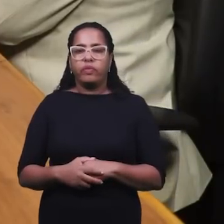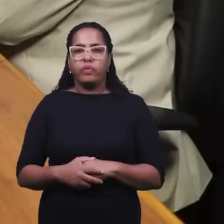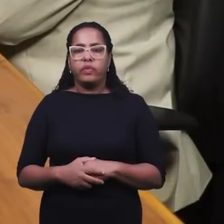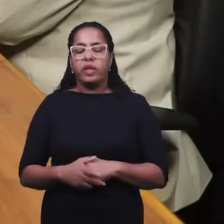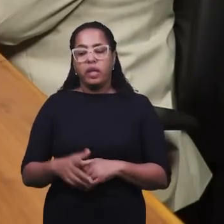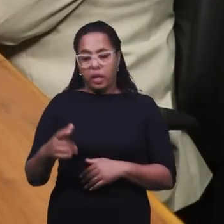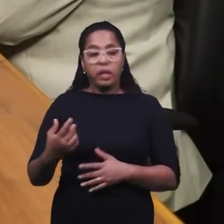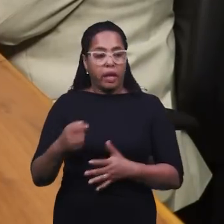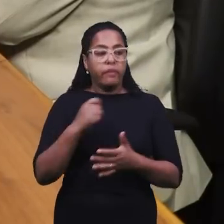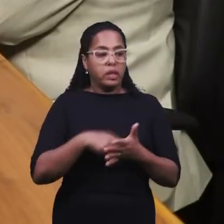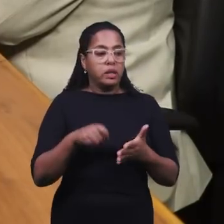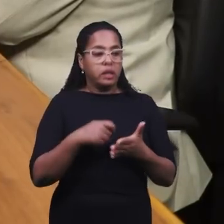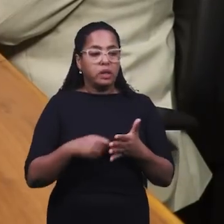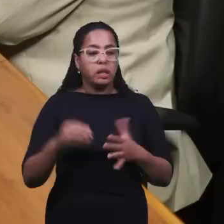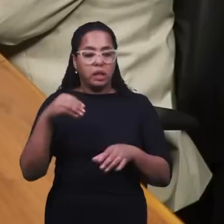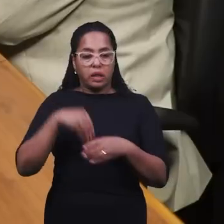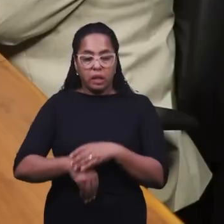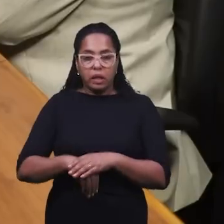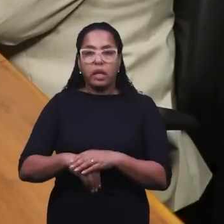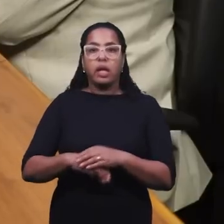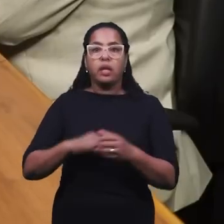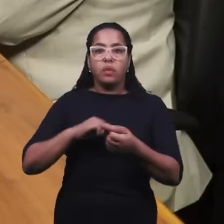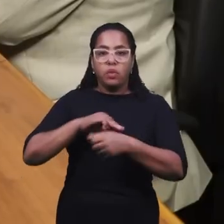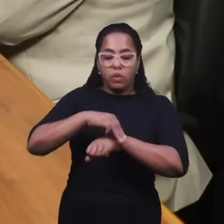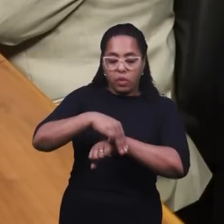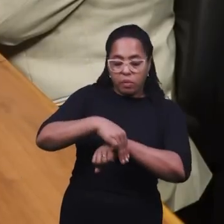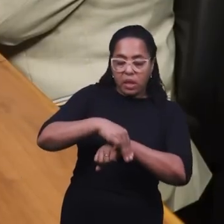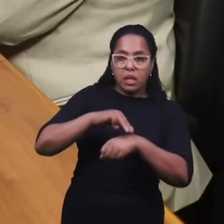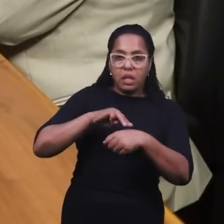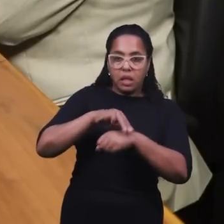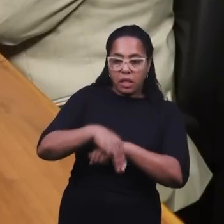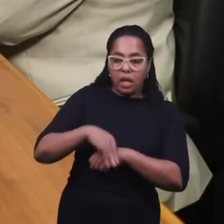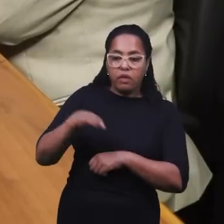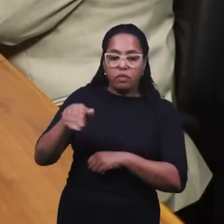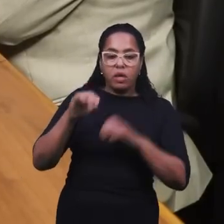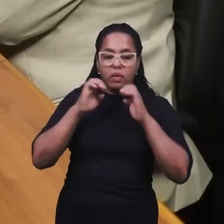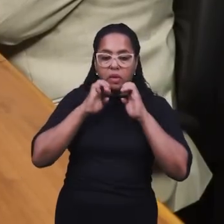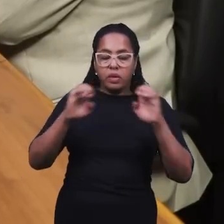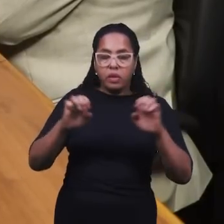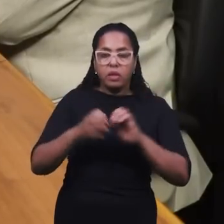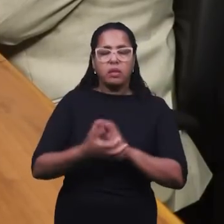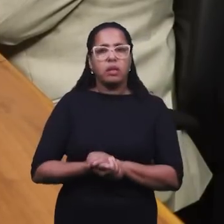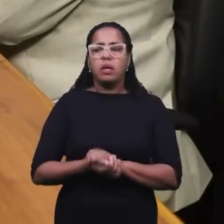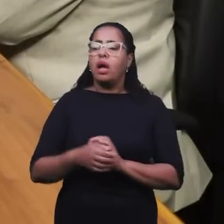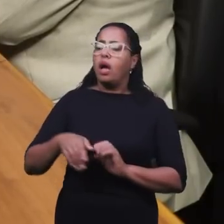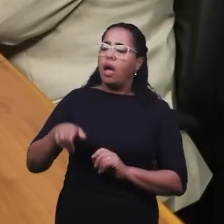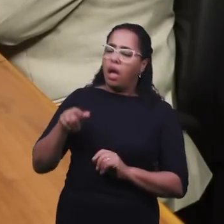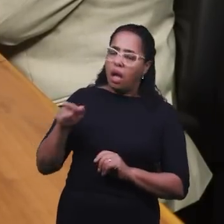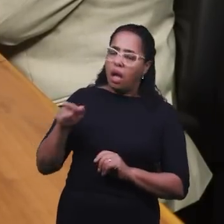dos 7 Isso, e que foi levantado como evangelista, sim. que é um ministério, né? Uhum. Que